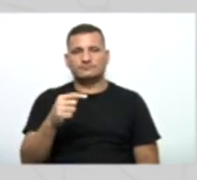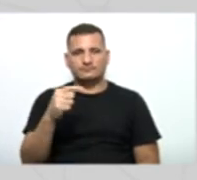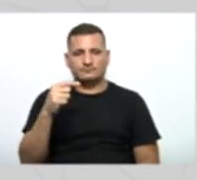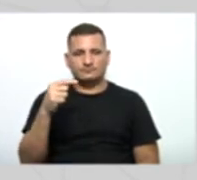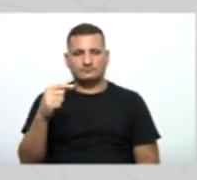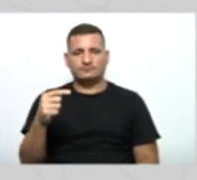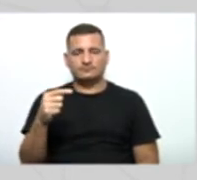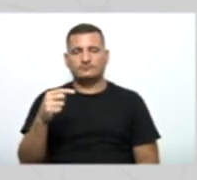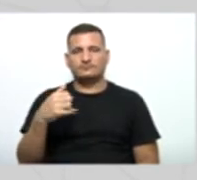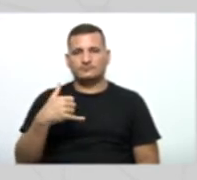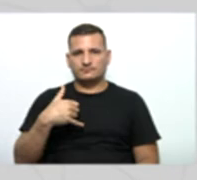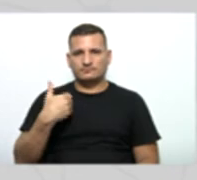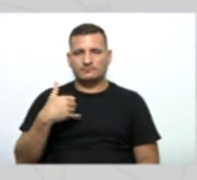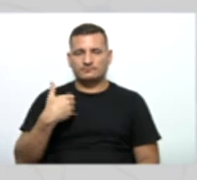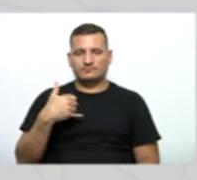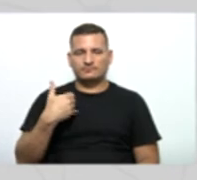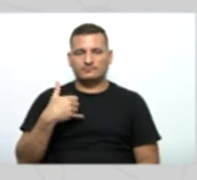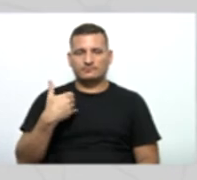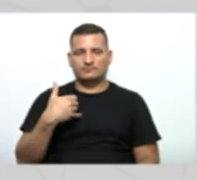underline, idade,